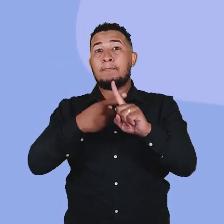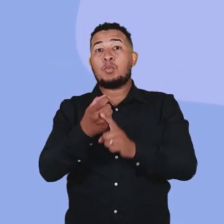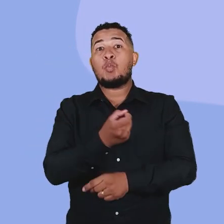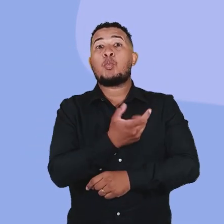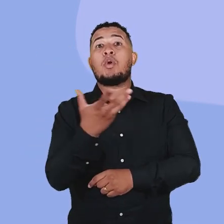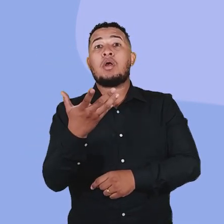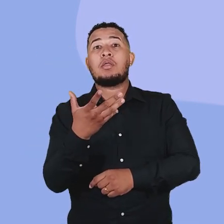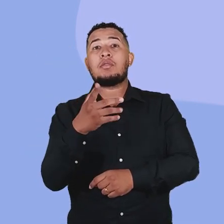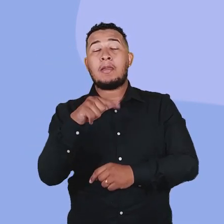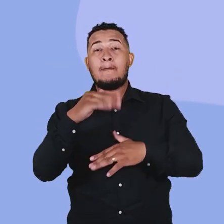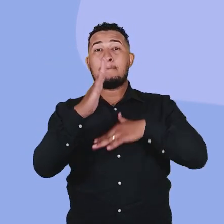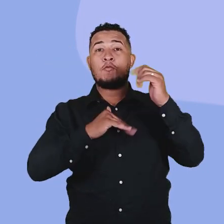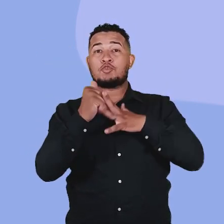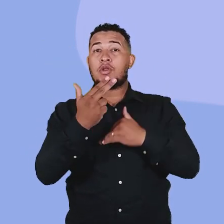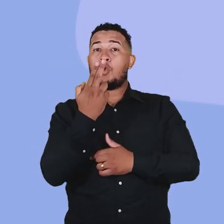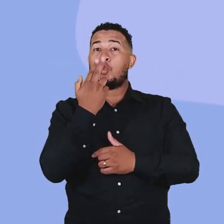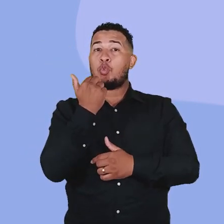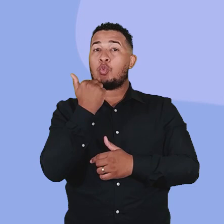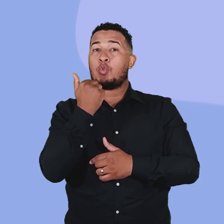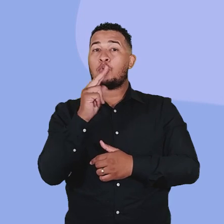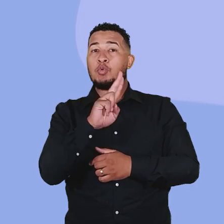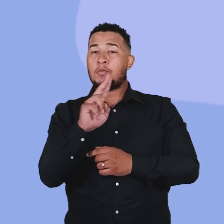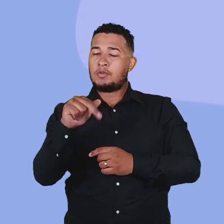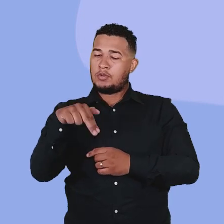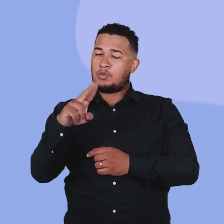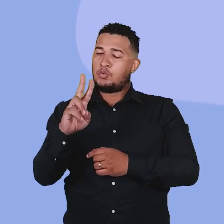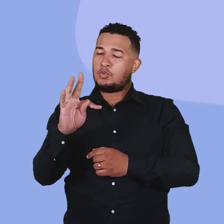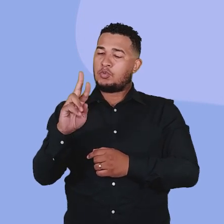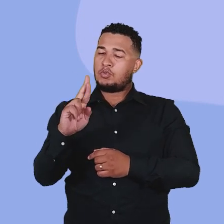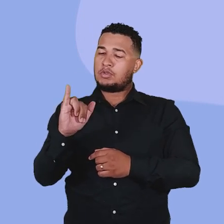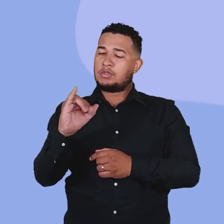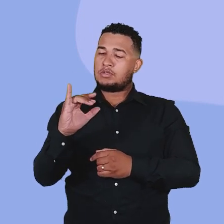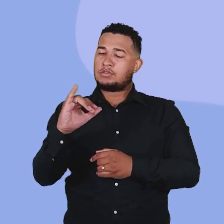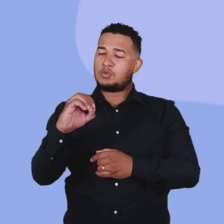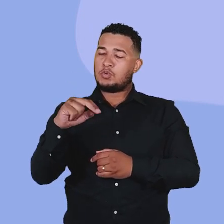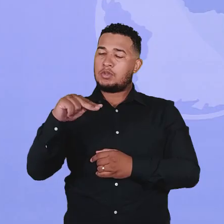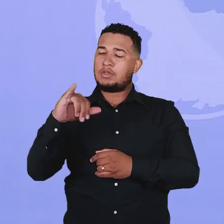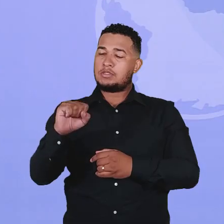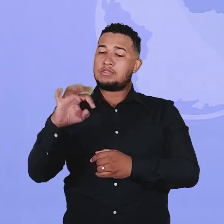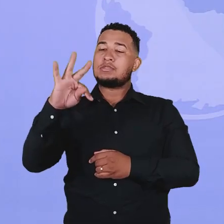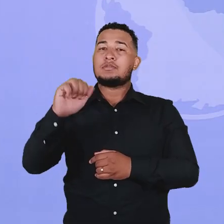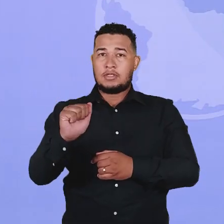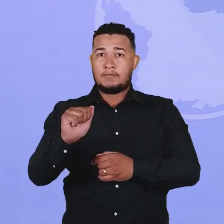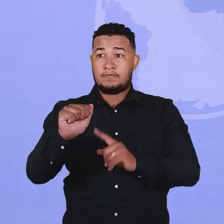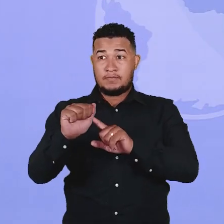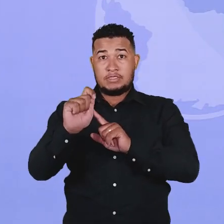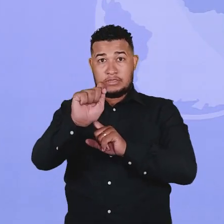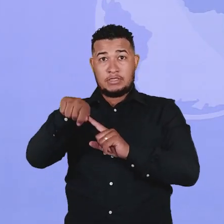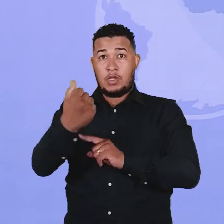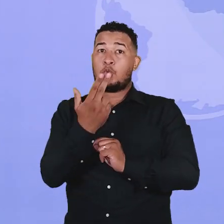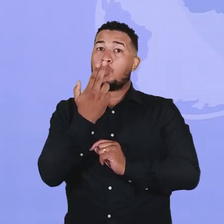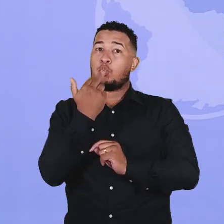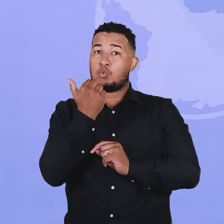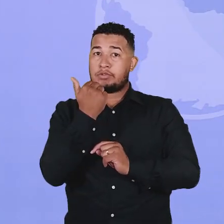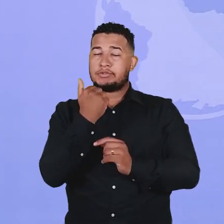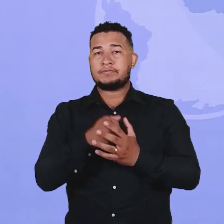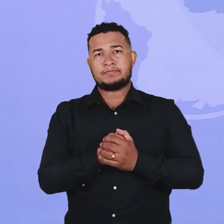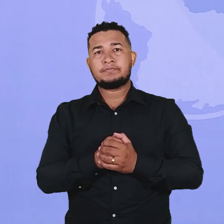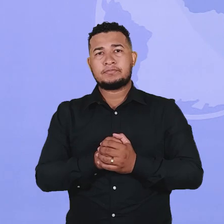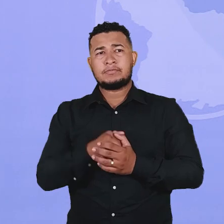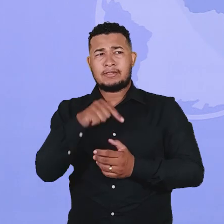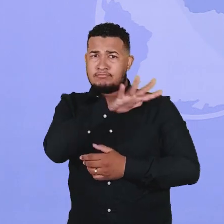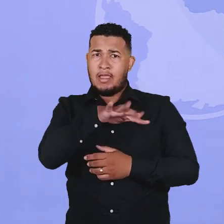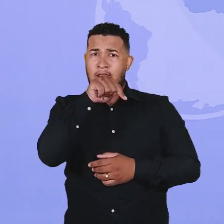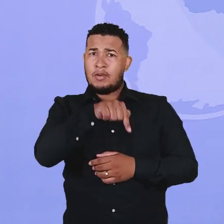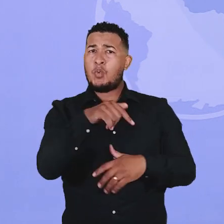as quantidades adequadas é o nutricionista. Não esqueça disso. Observa aqui comigo. Então, essa é a área nutricional,